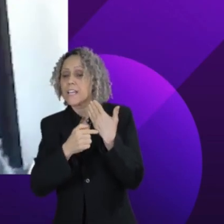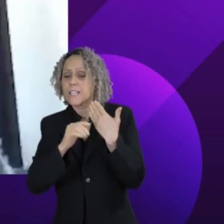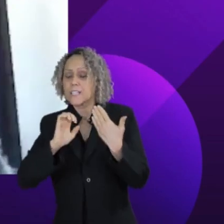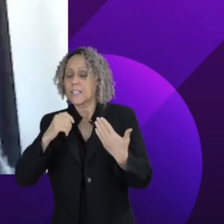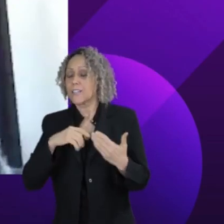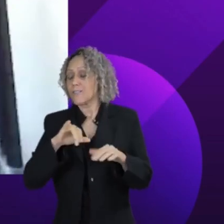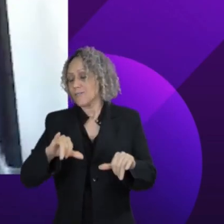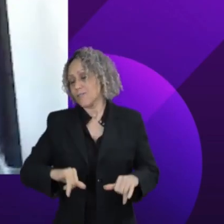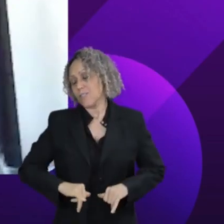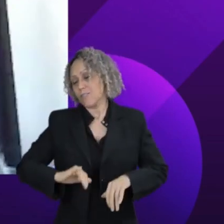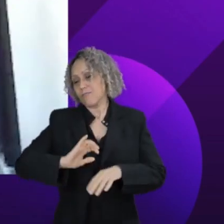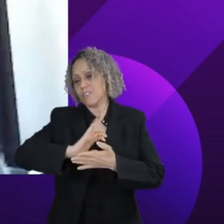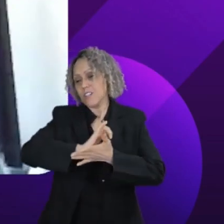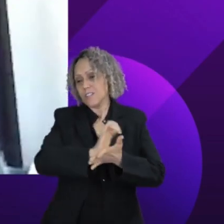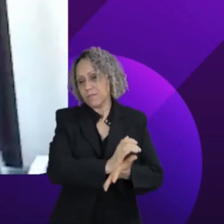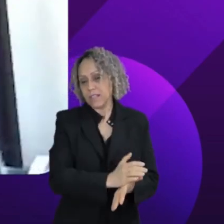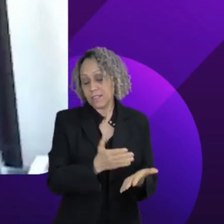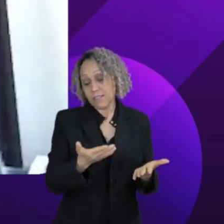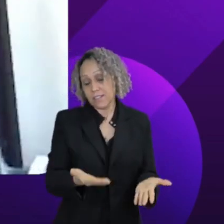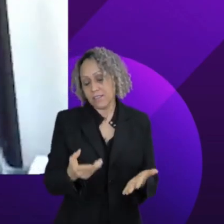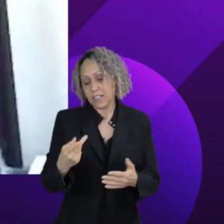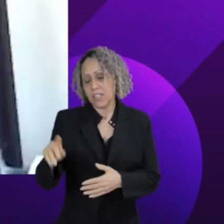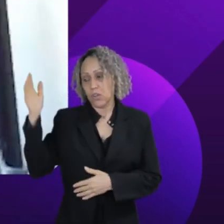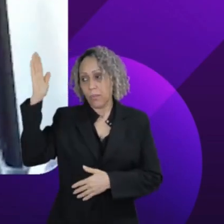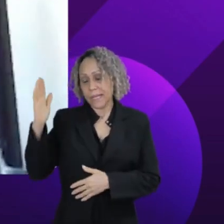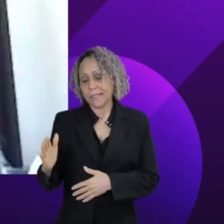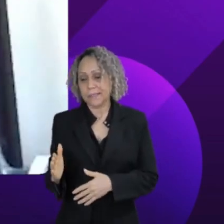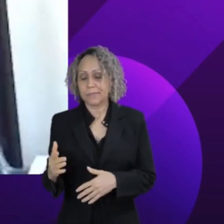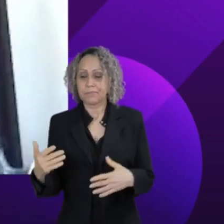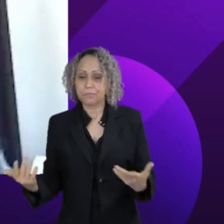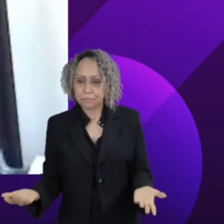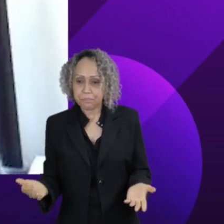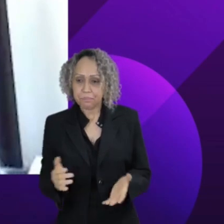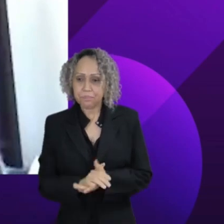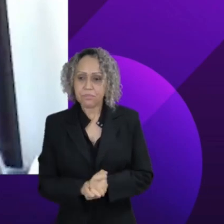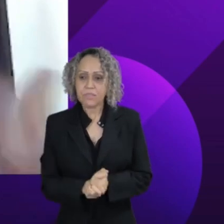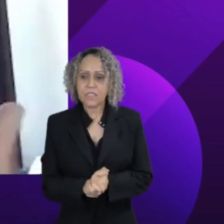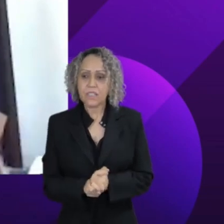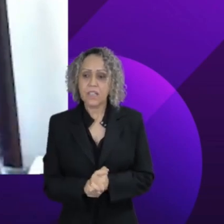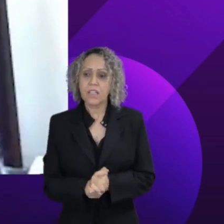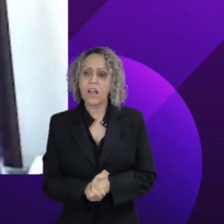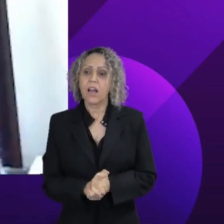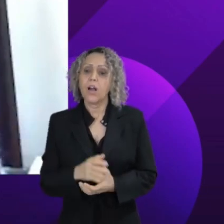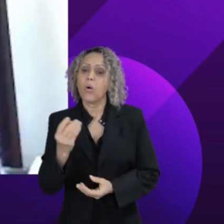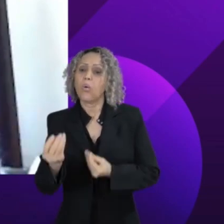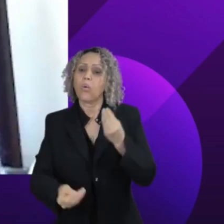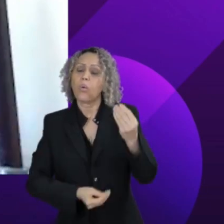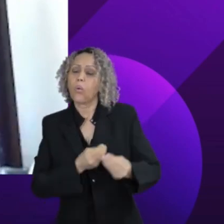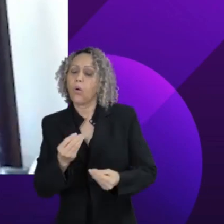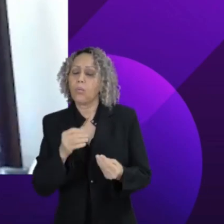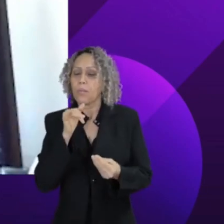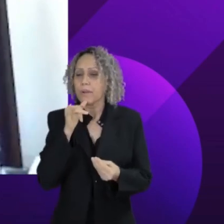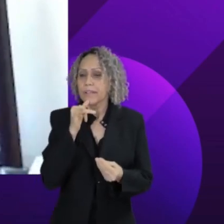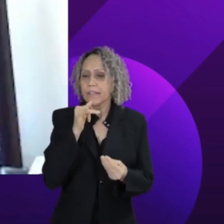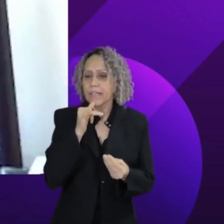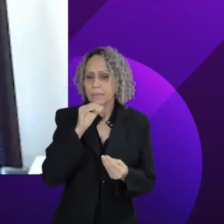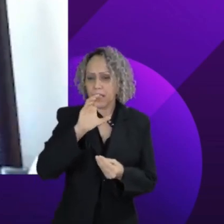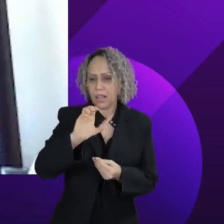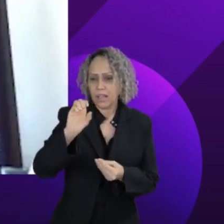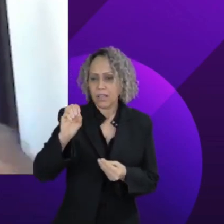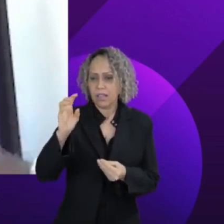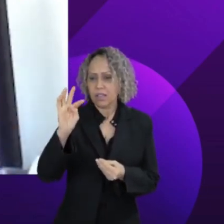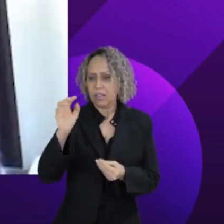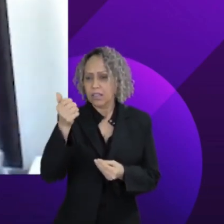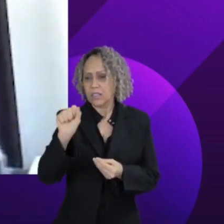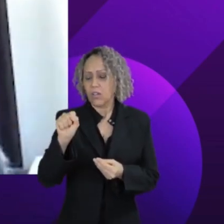diferenciação, porque é a forma que mais utilizam para distorcer as cotas hoje no Brasil,